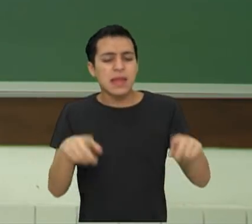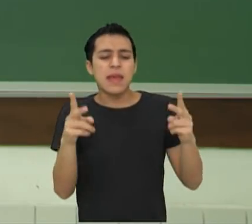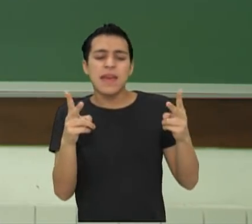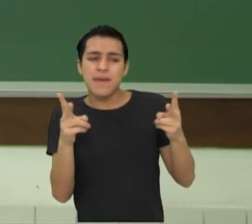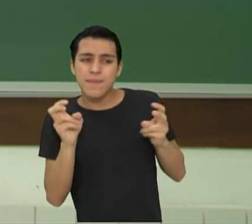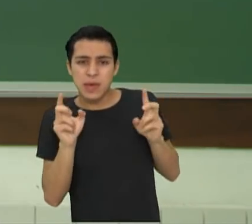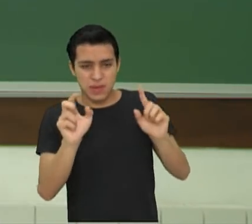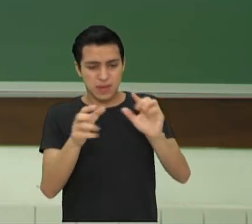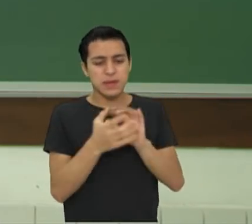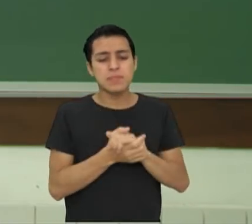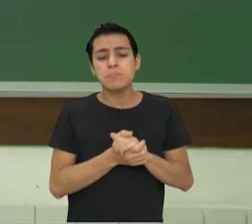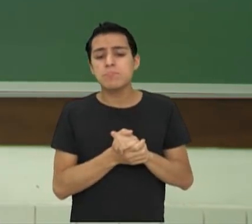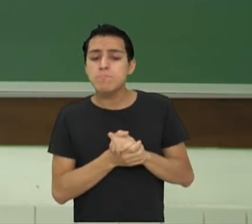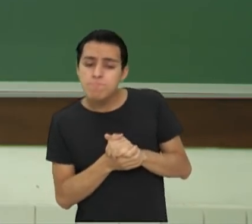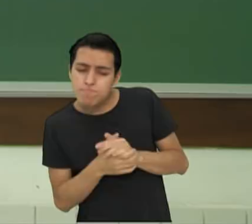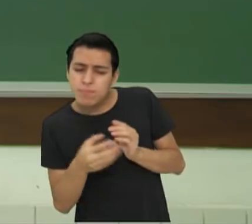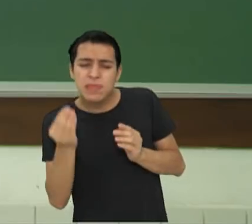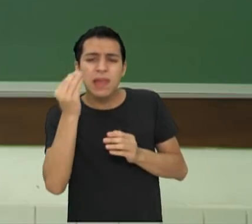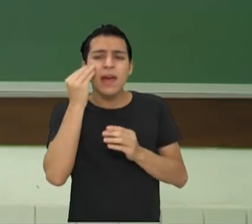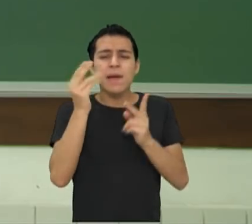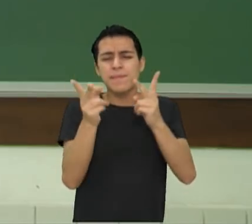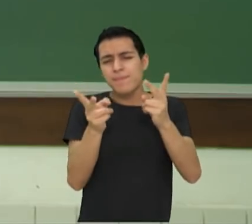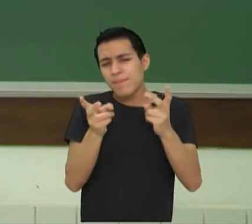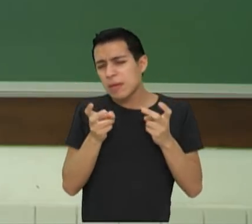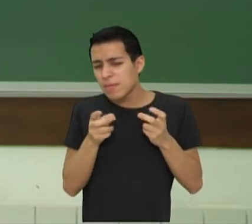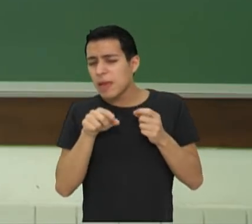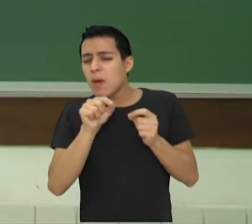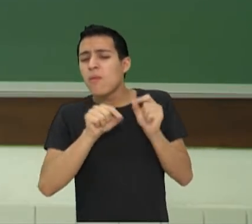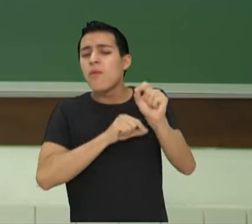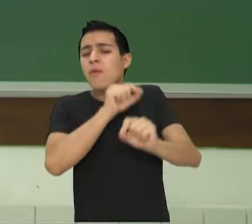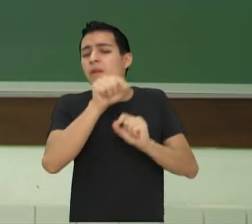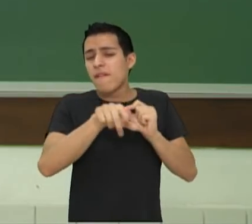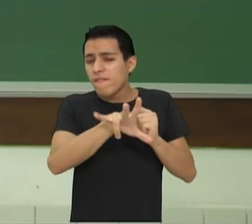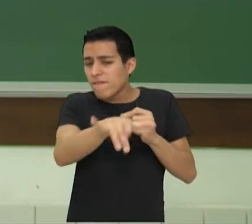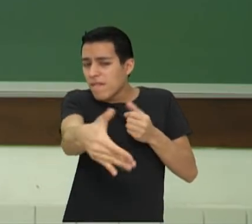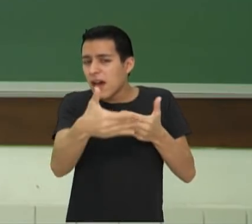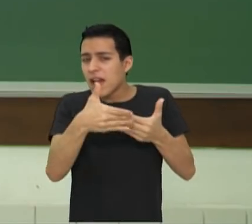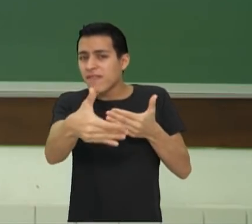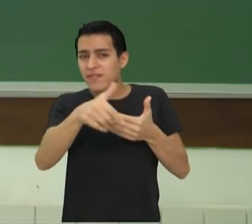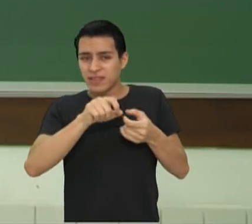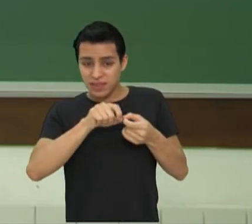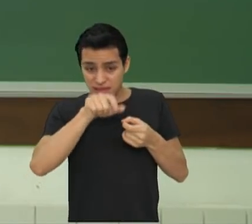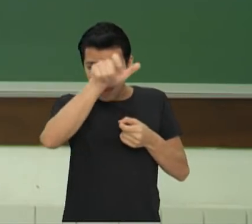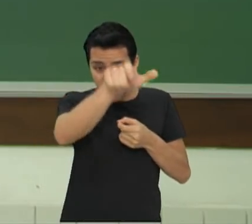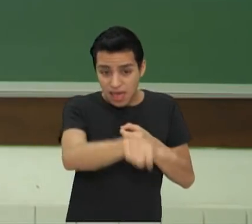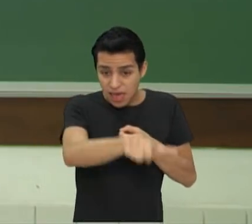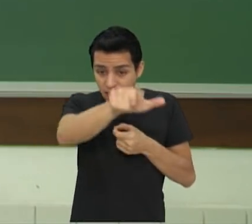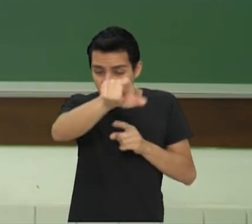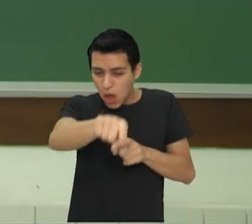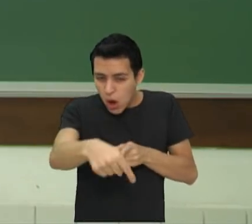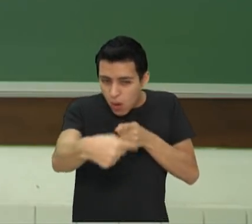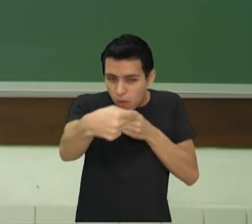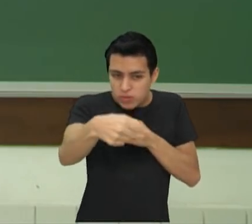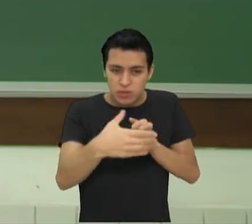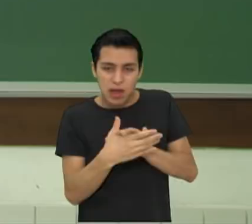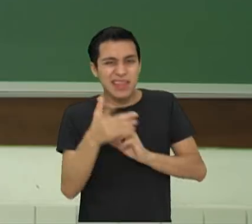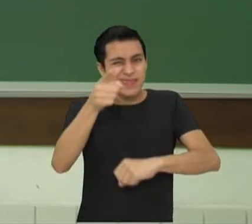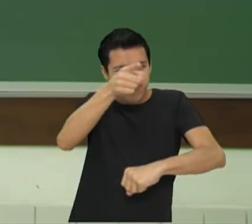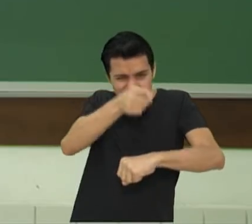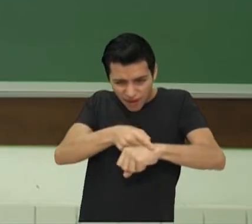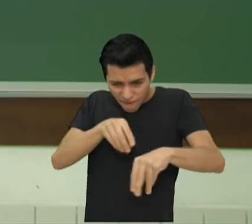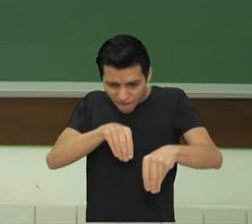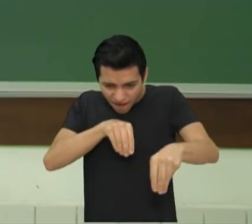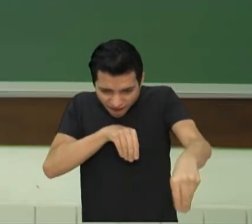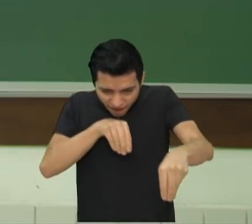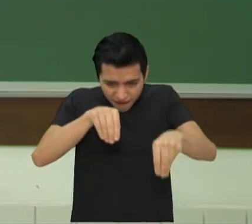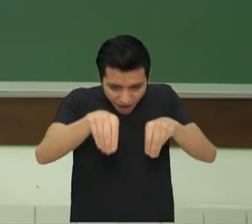prevendo 1, 2, até 3 jogadas lá na frente, porque é um contra-ataque do teu adversário. Então não adianta eu olhar só no momento,